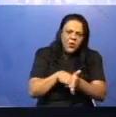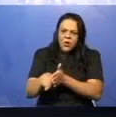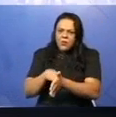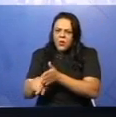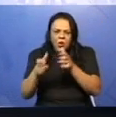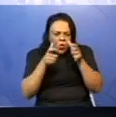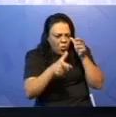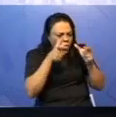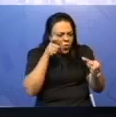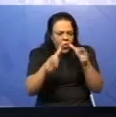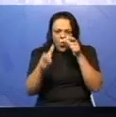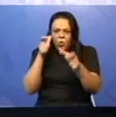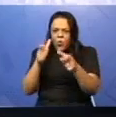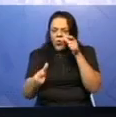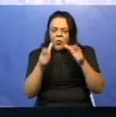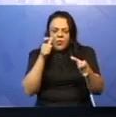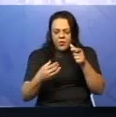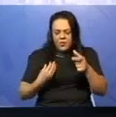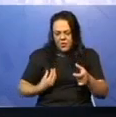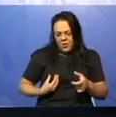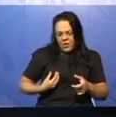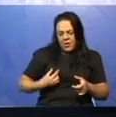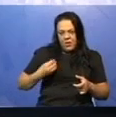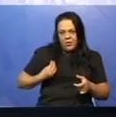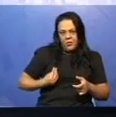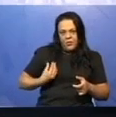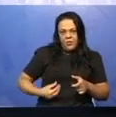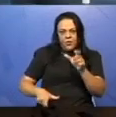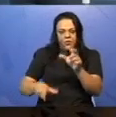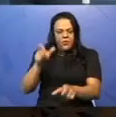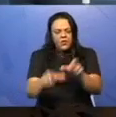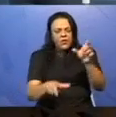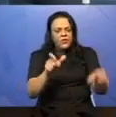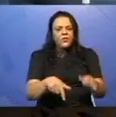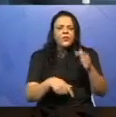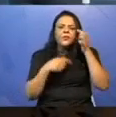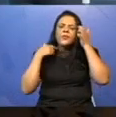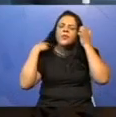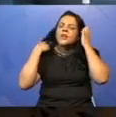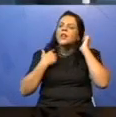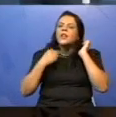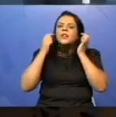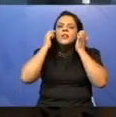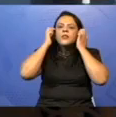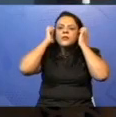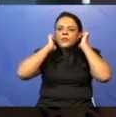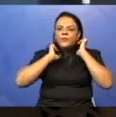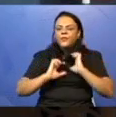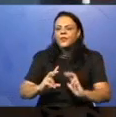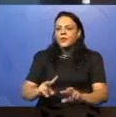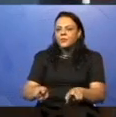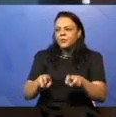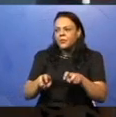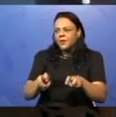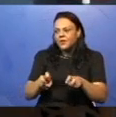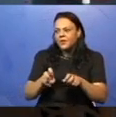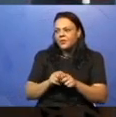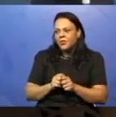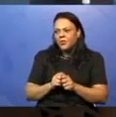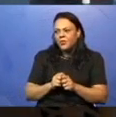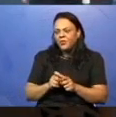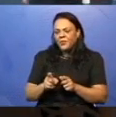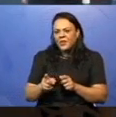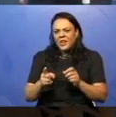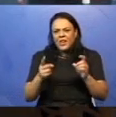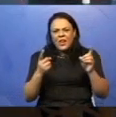vários seres vivos e chegou a algumas conclusões. E essas conclusões, geralmente, ia totalmente contrária à ideia